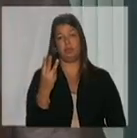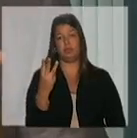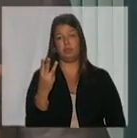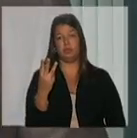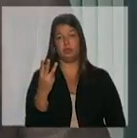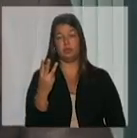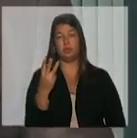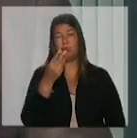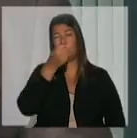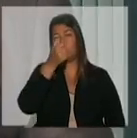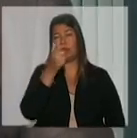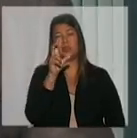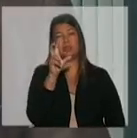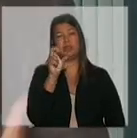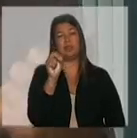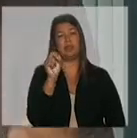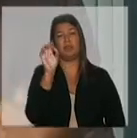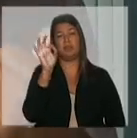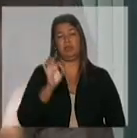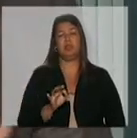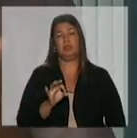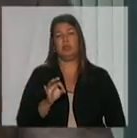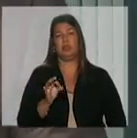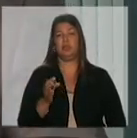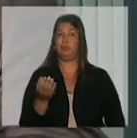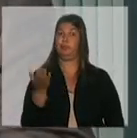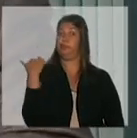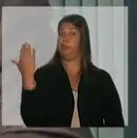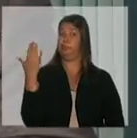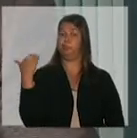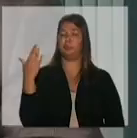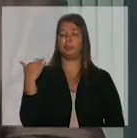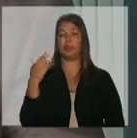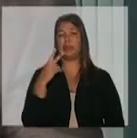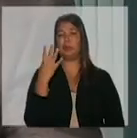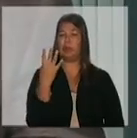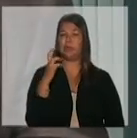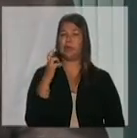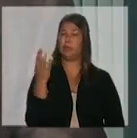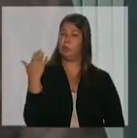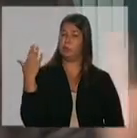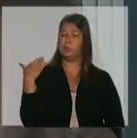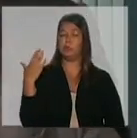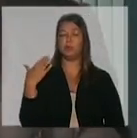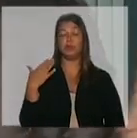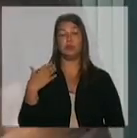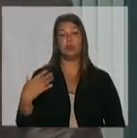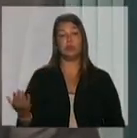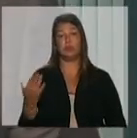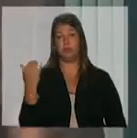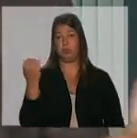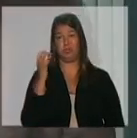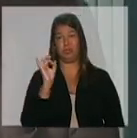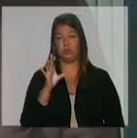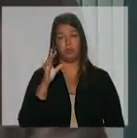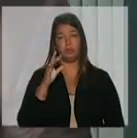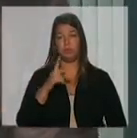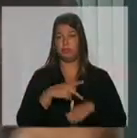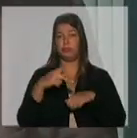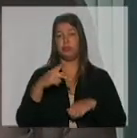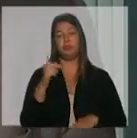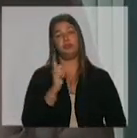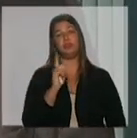de 43. Quer dizer, quase 50% do que se arrecadou há 4, 5 anos atrás, nessa época de 2011. E a